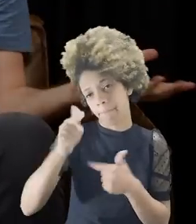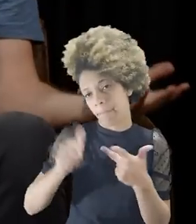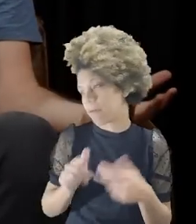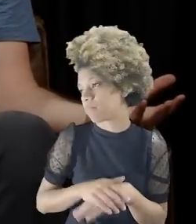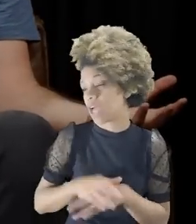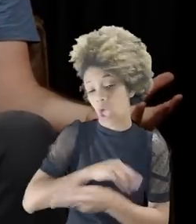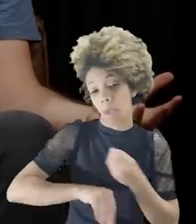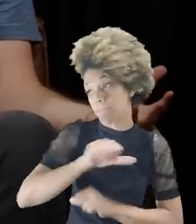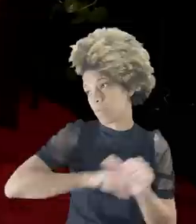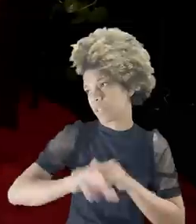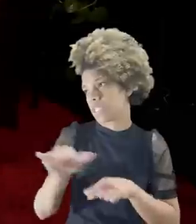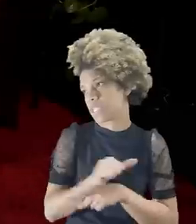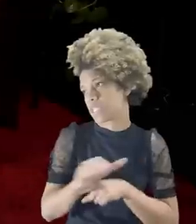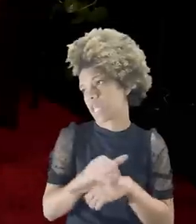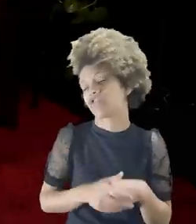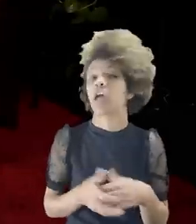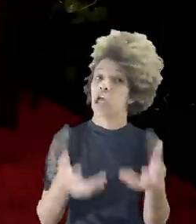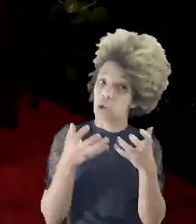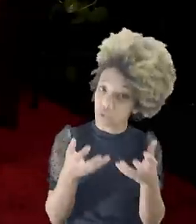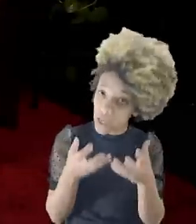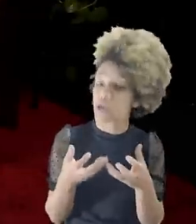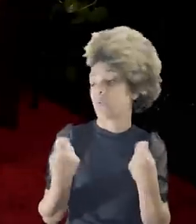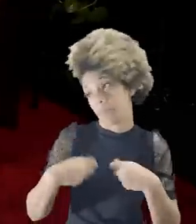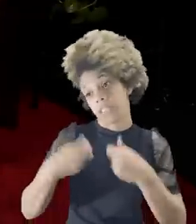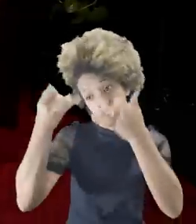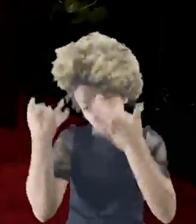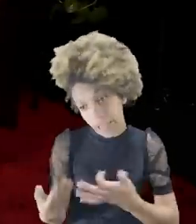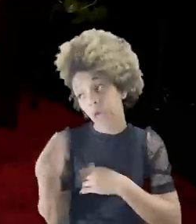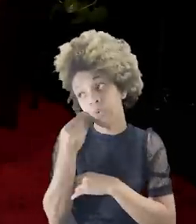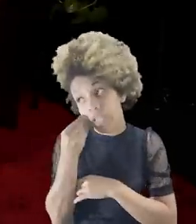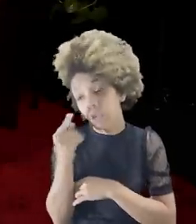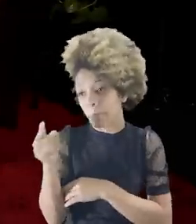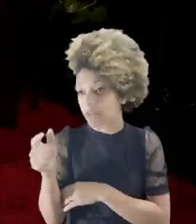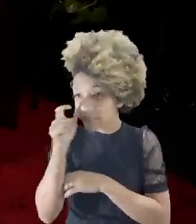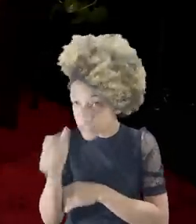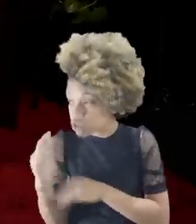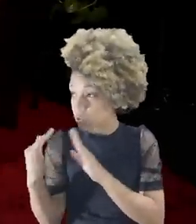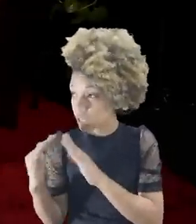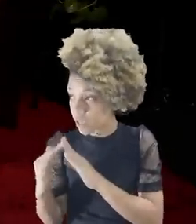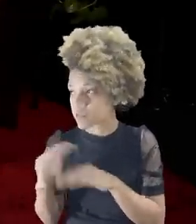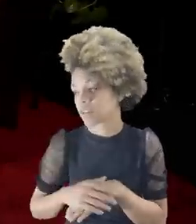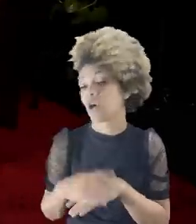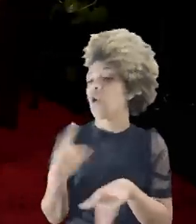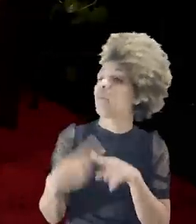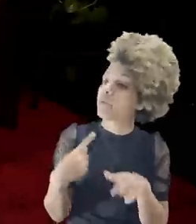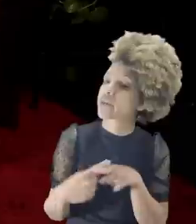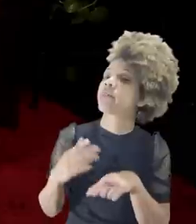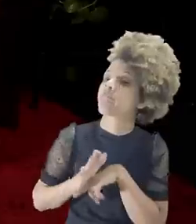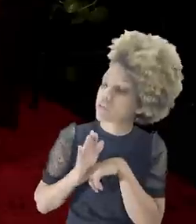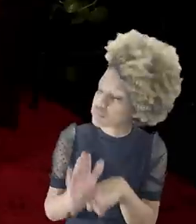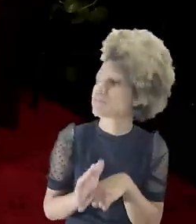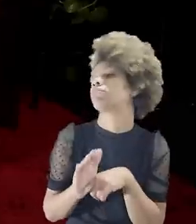bolas E aí você tem que mudar a estratégia então eu quero eu tento explicar isso pro cara que tá em casa ele tá livre porque ajuda